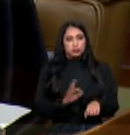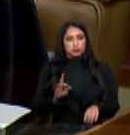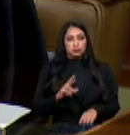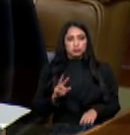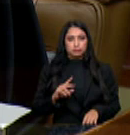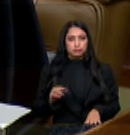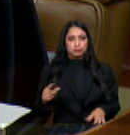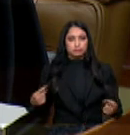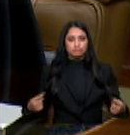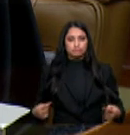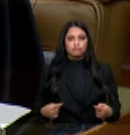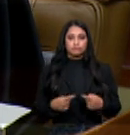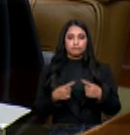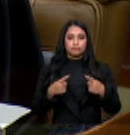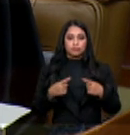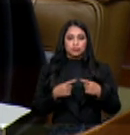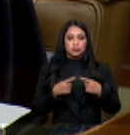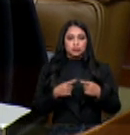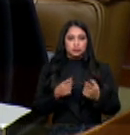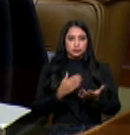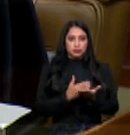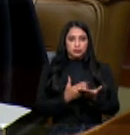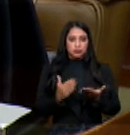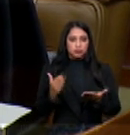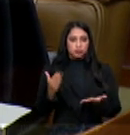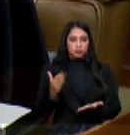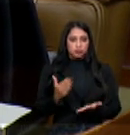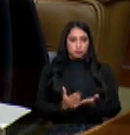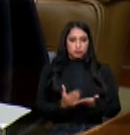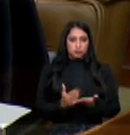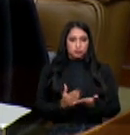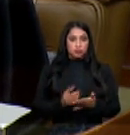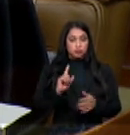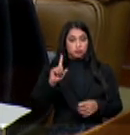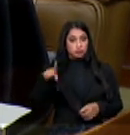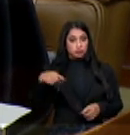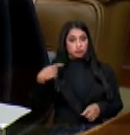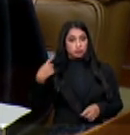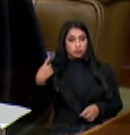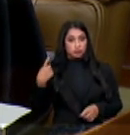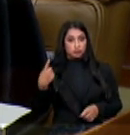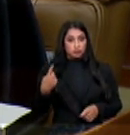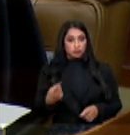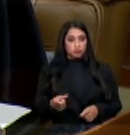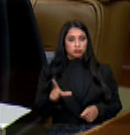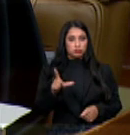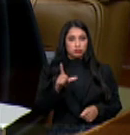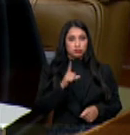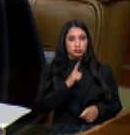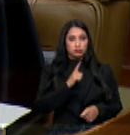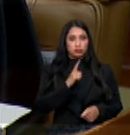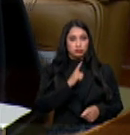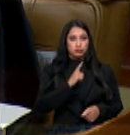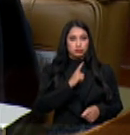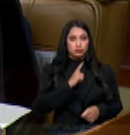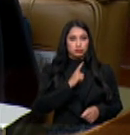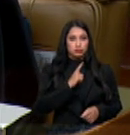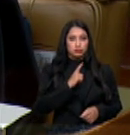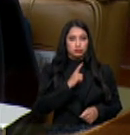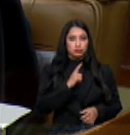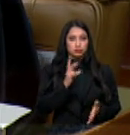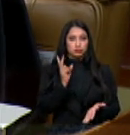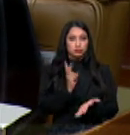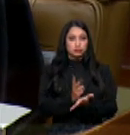veio adequadamente acostado inicial, circunstância que mais tarde restou enfrentada, ainda